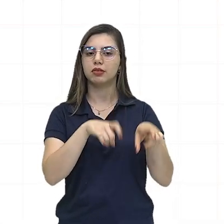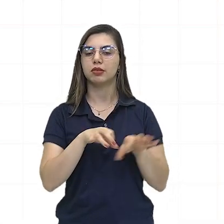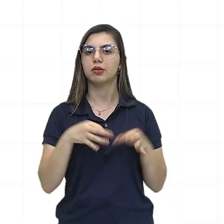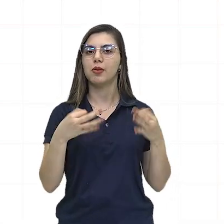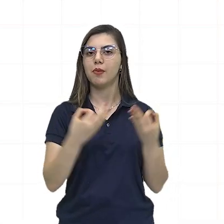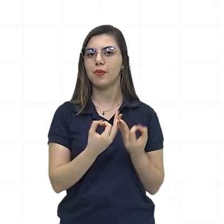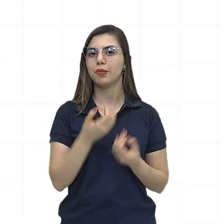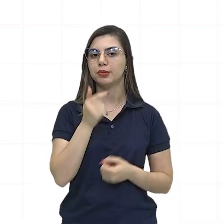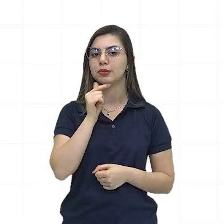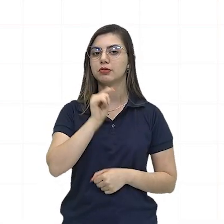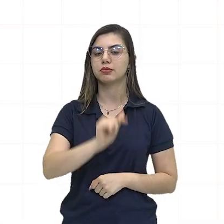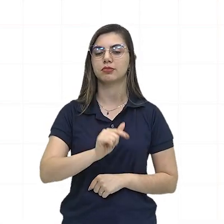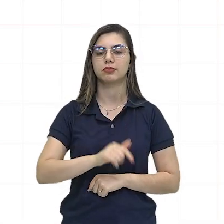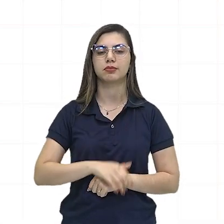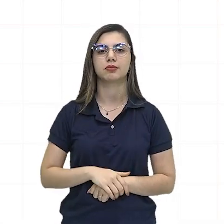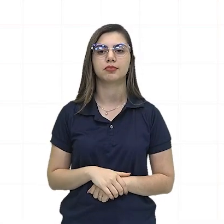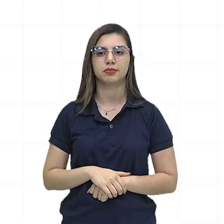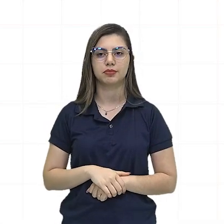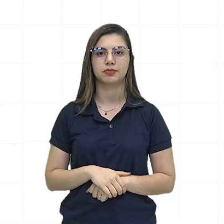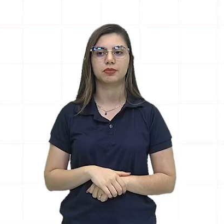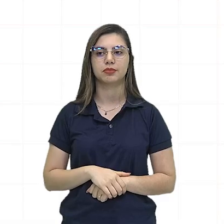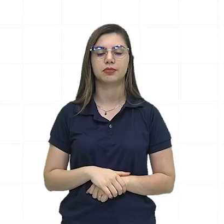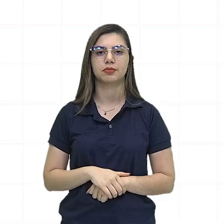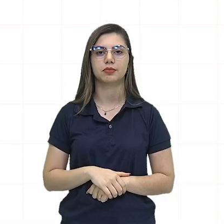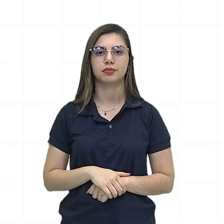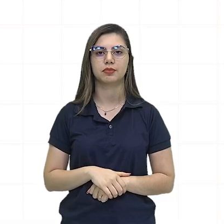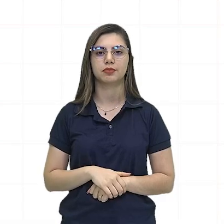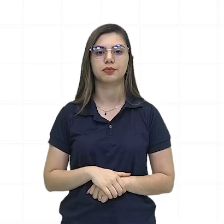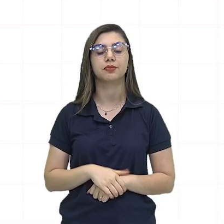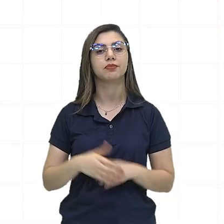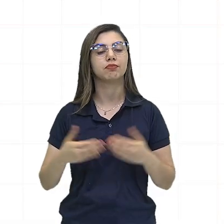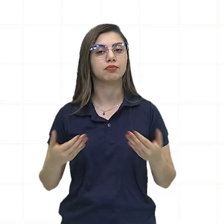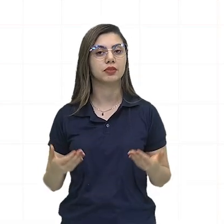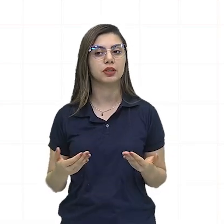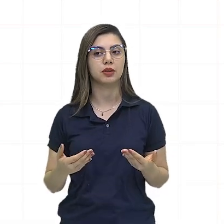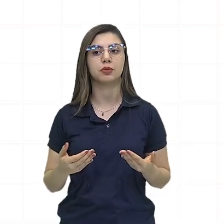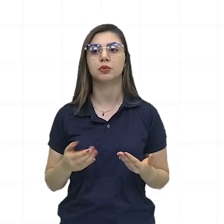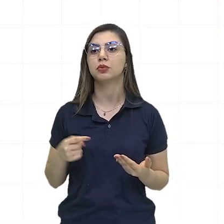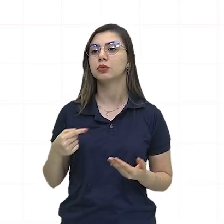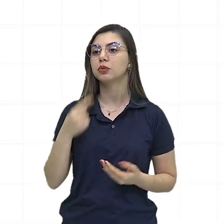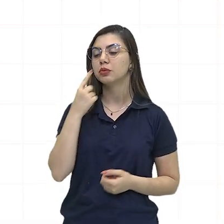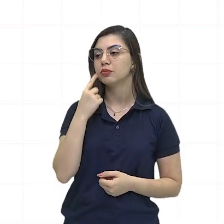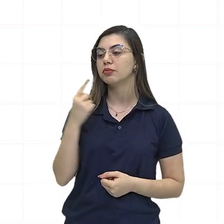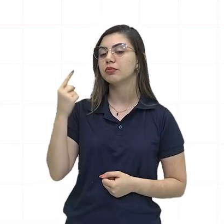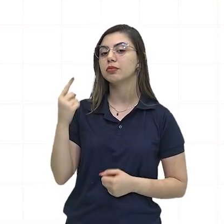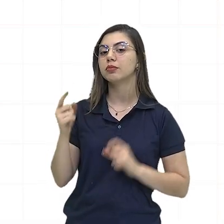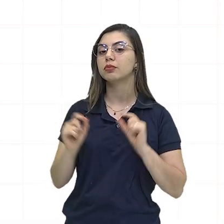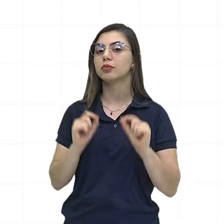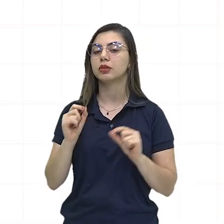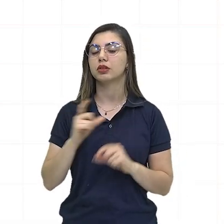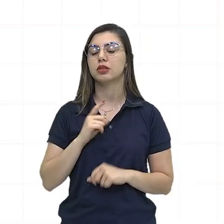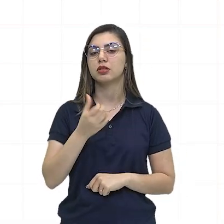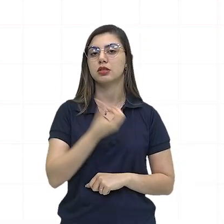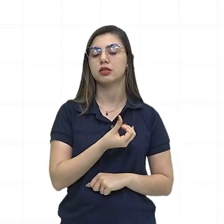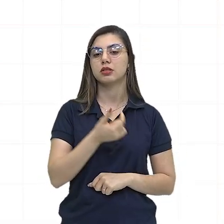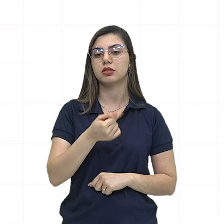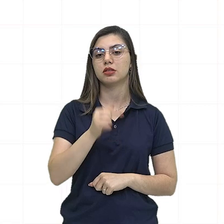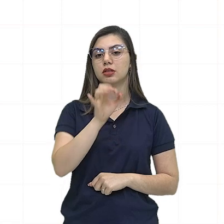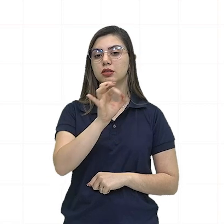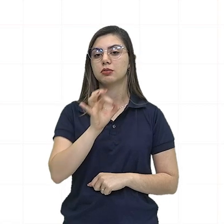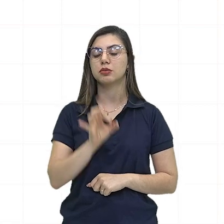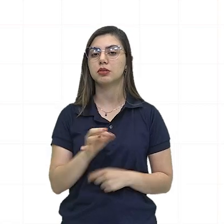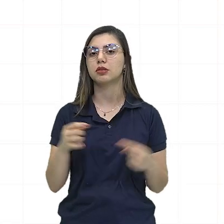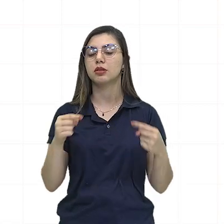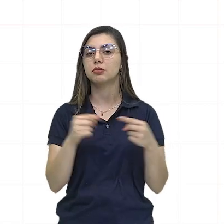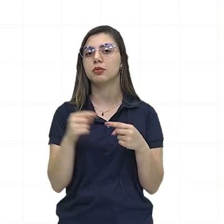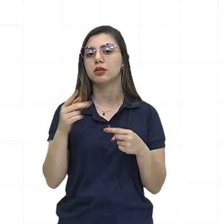ela vai ali abranger, certo? E nós vamos ter ali 67% das